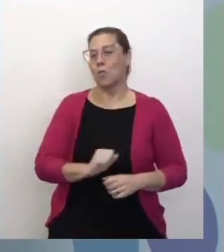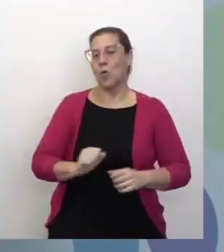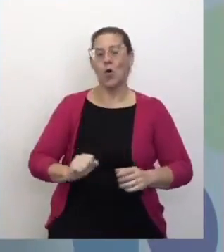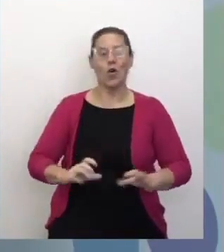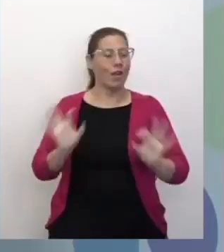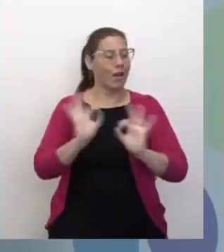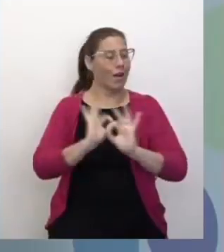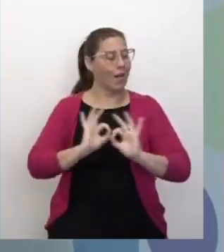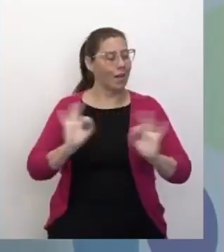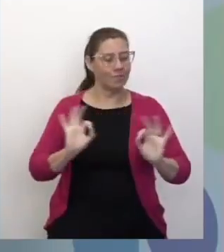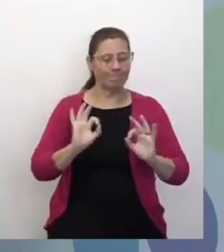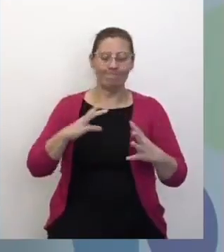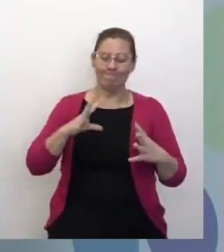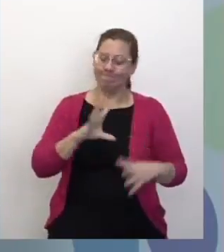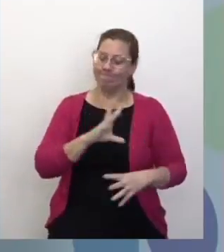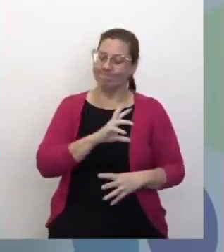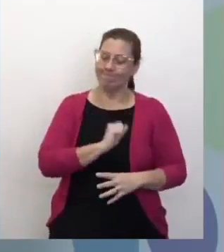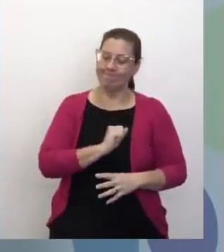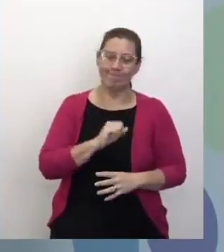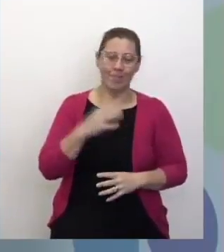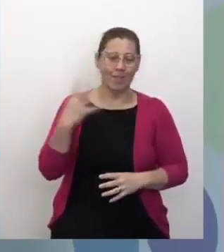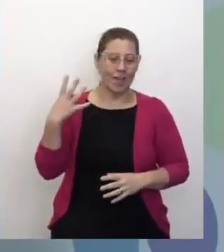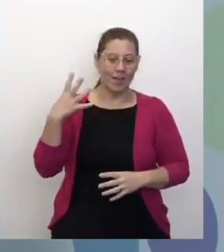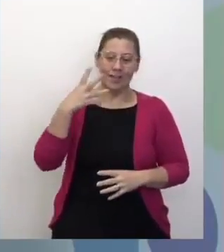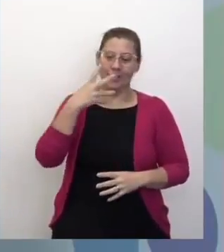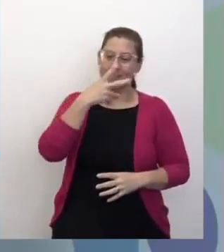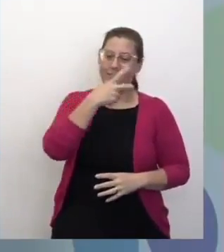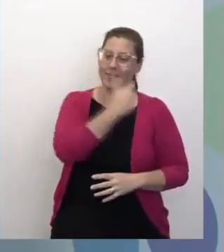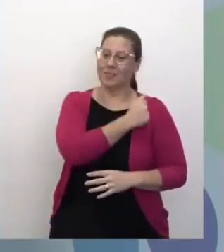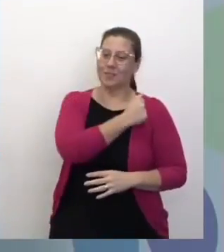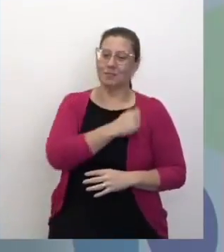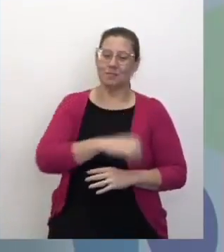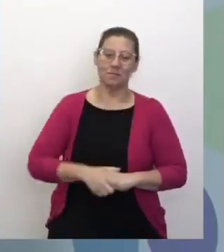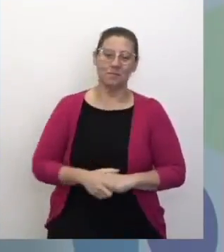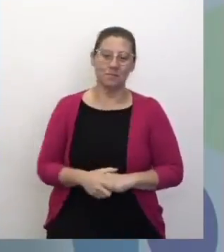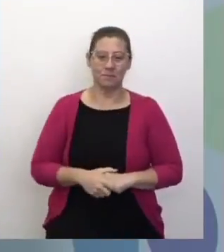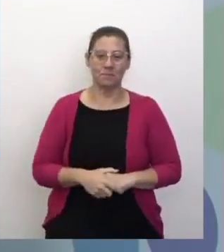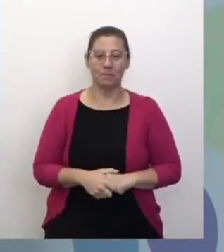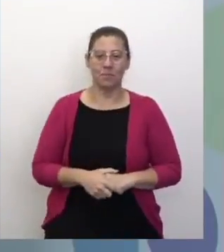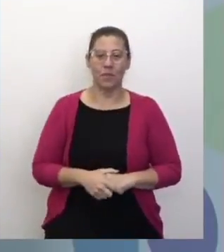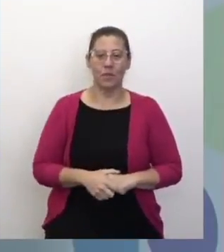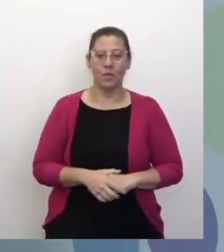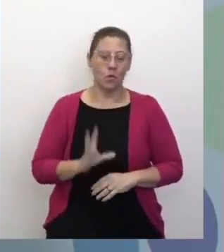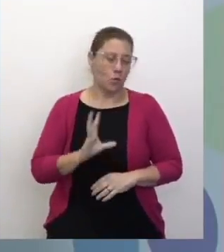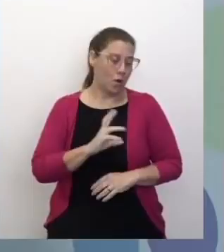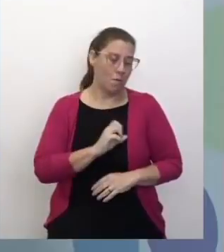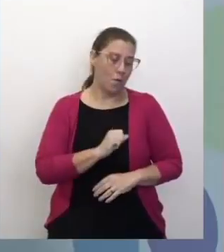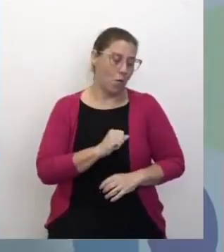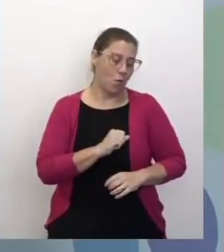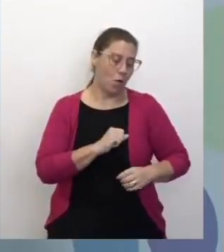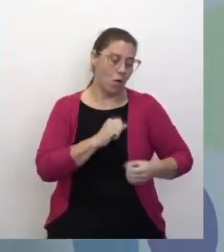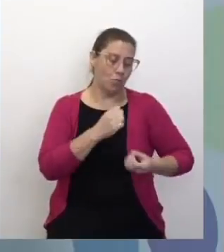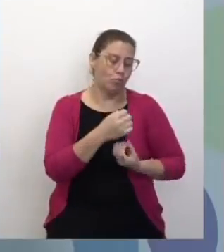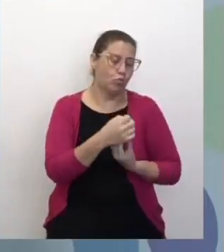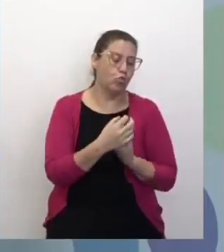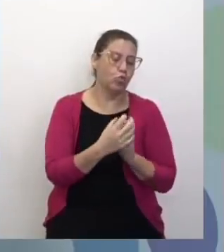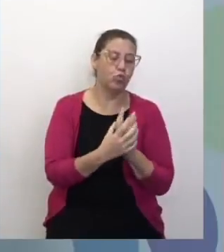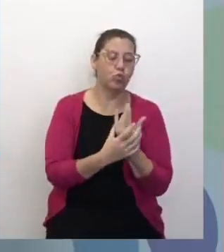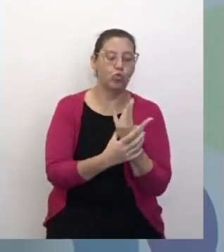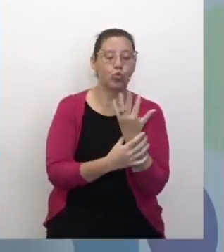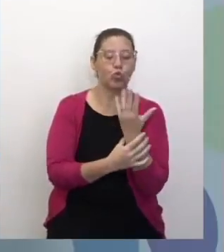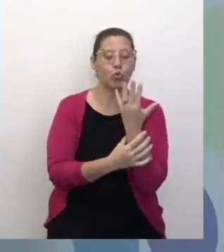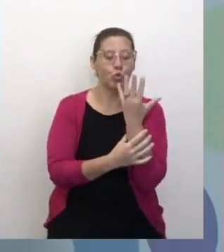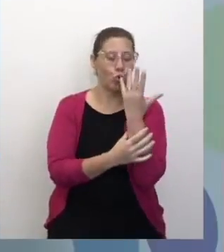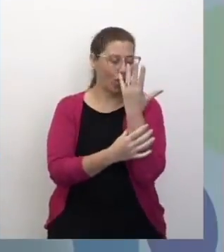o amor nos envolve, o amor é, como diria minha tia, é aquela flor roxa que nasce nos nossos lindos